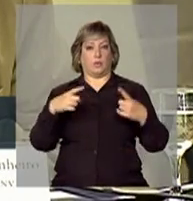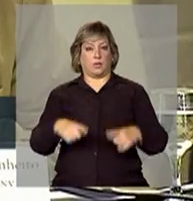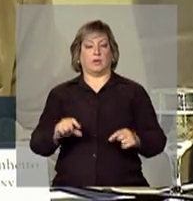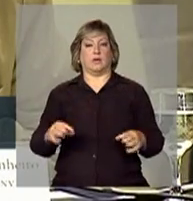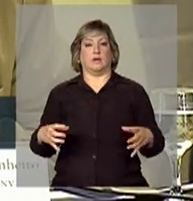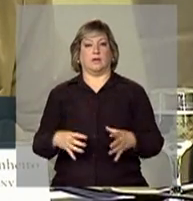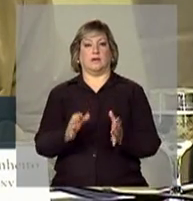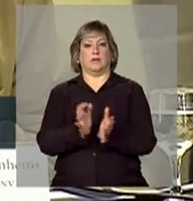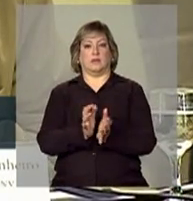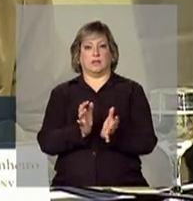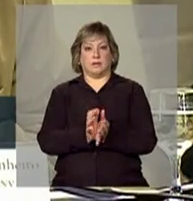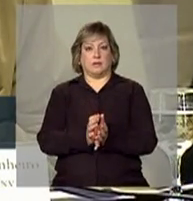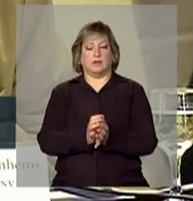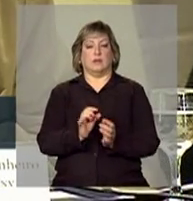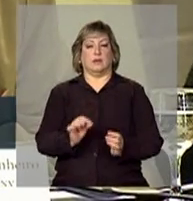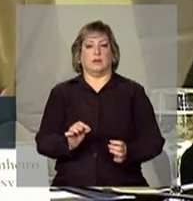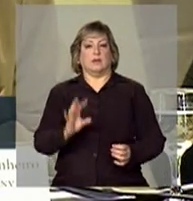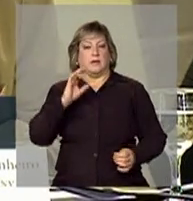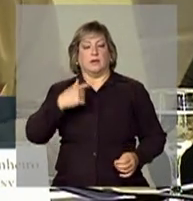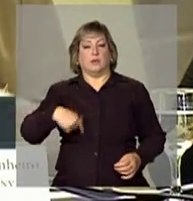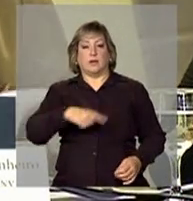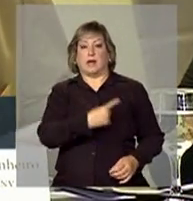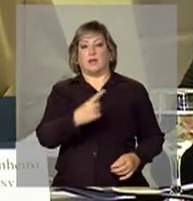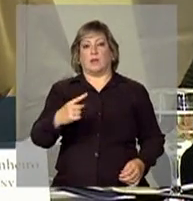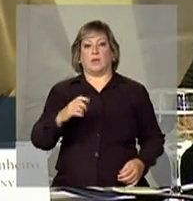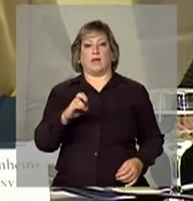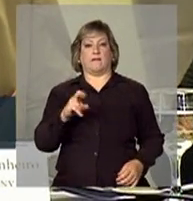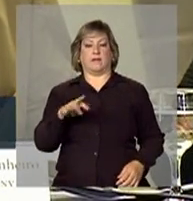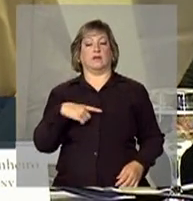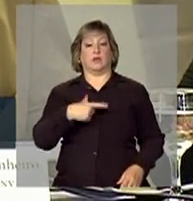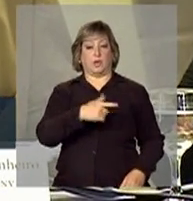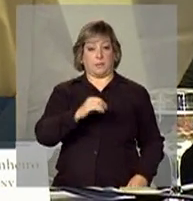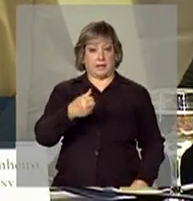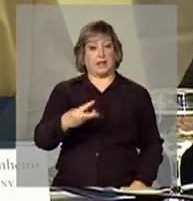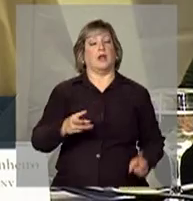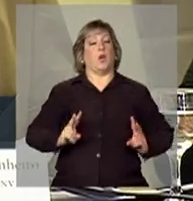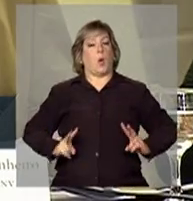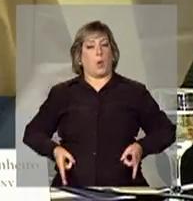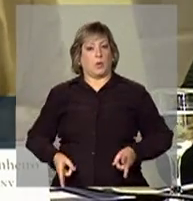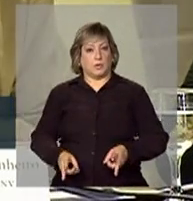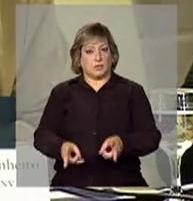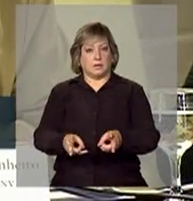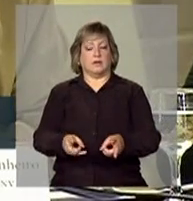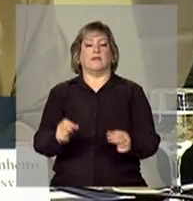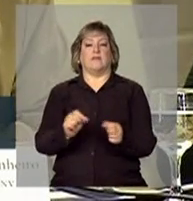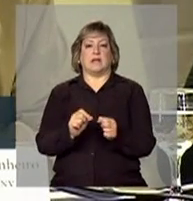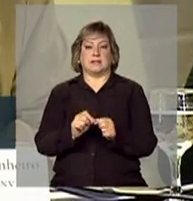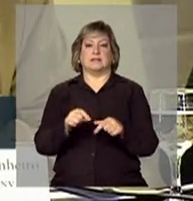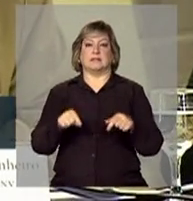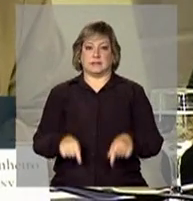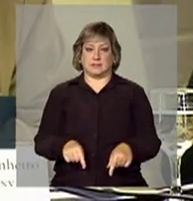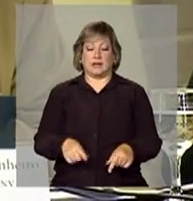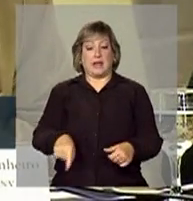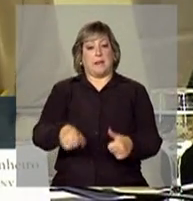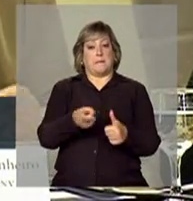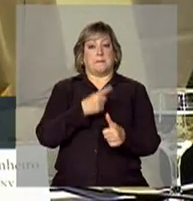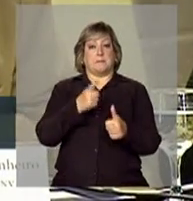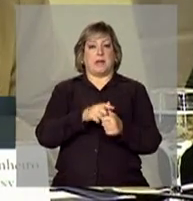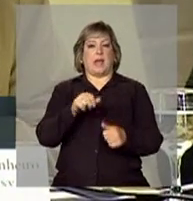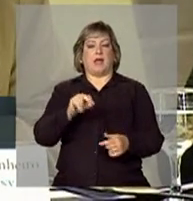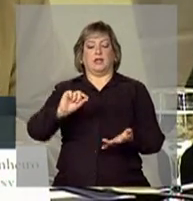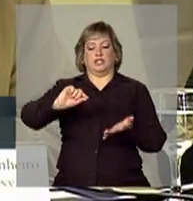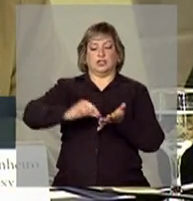preparação e definição de cada um dos eventos. Em 2013, vamos continuar a fazer isso. Neste primeiro ano,